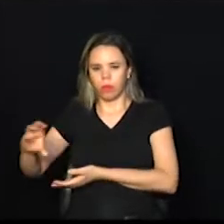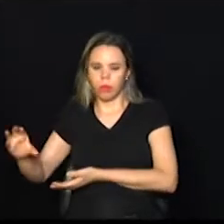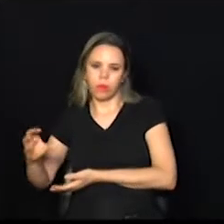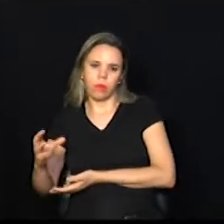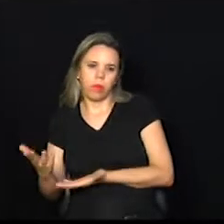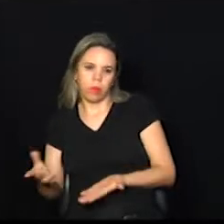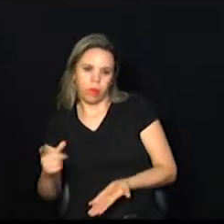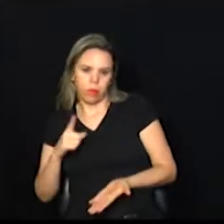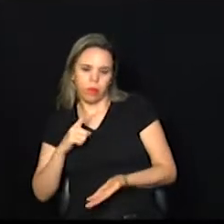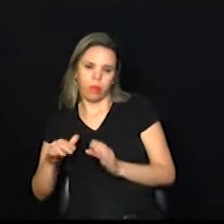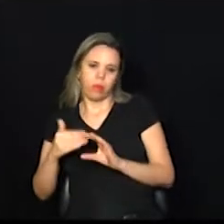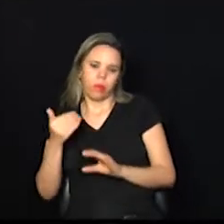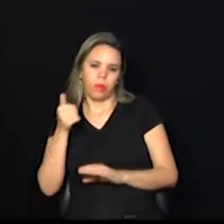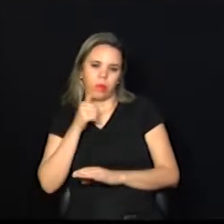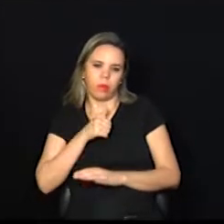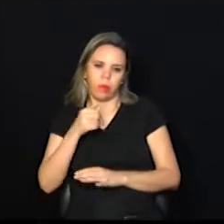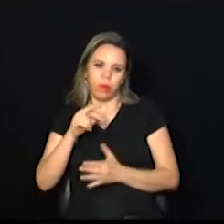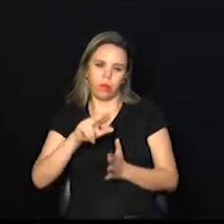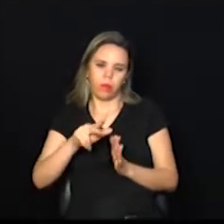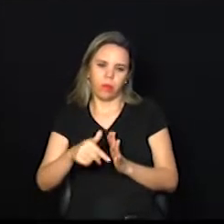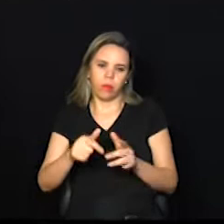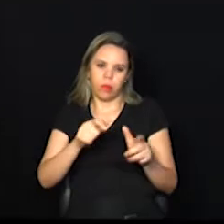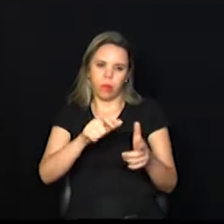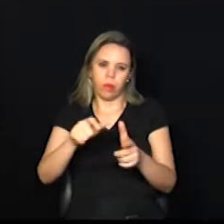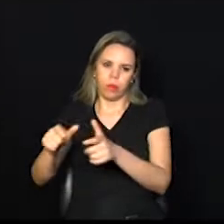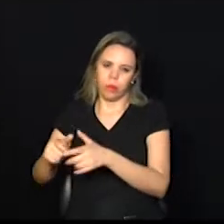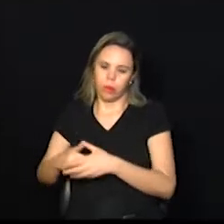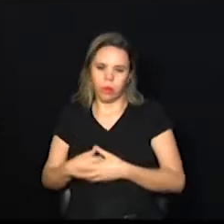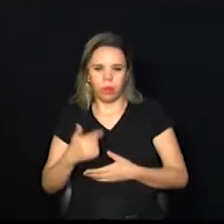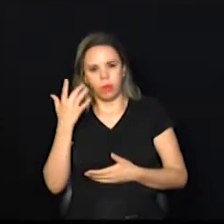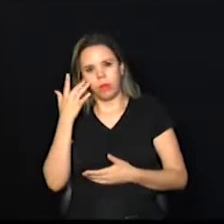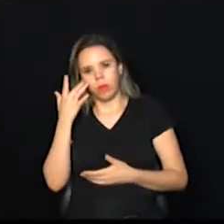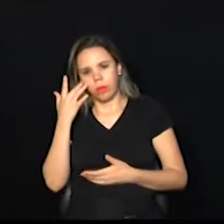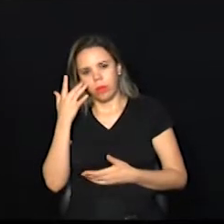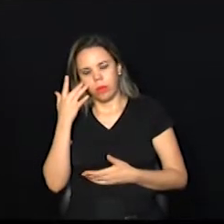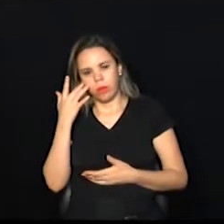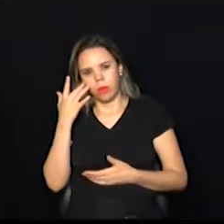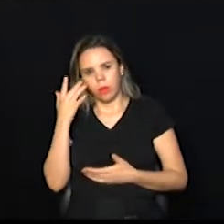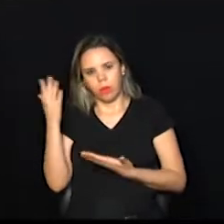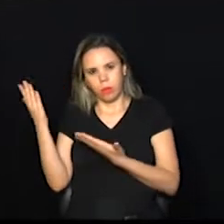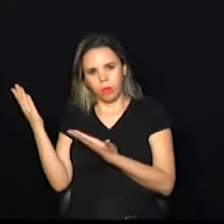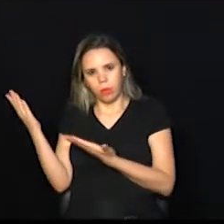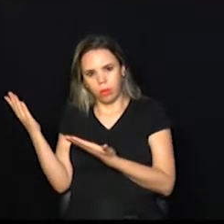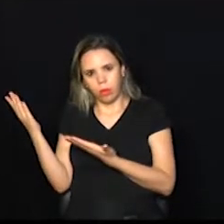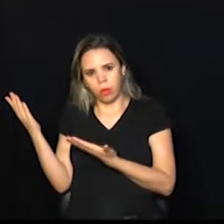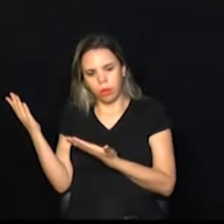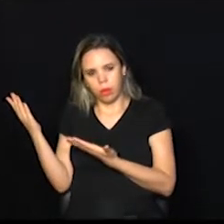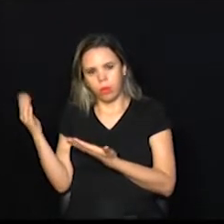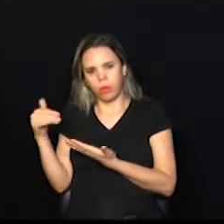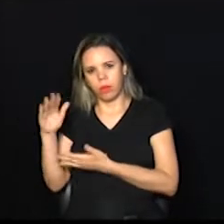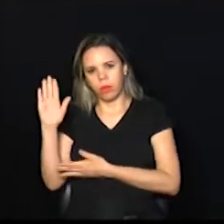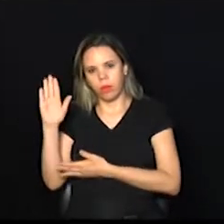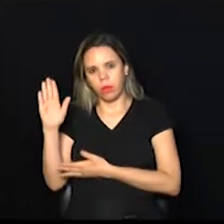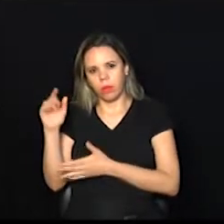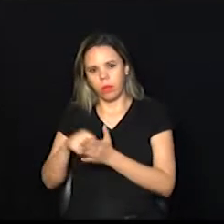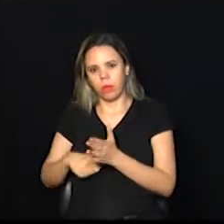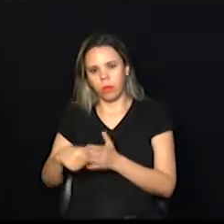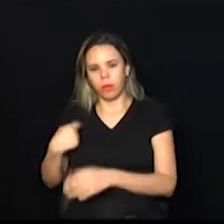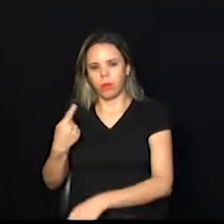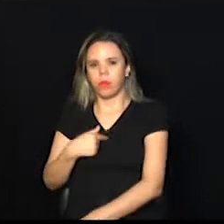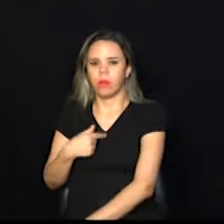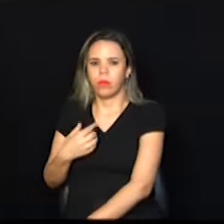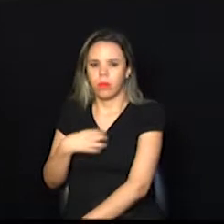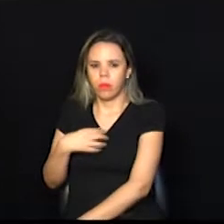gente tem recebido mulheres de vários locais. Eu acho que o SARAEM é o instrumento mais palpável da gente